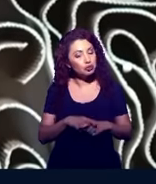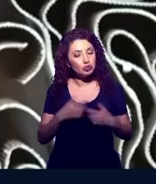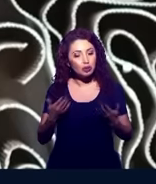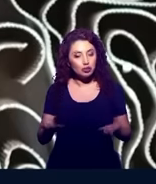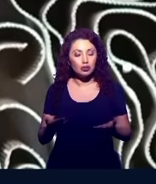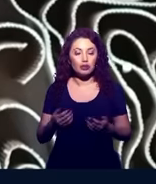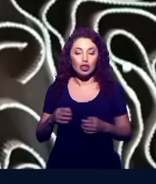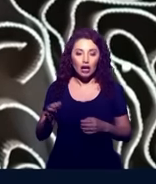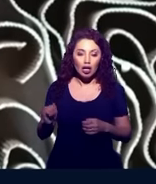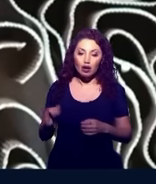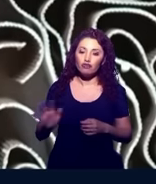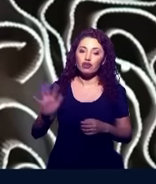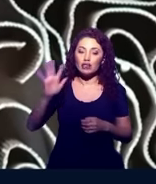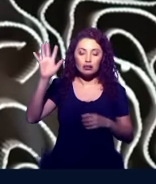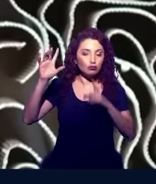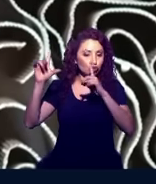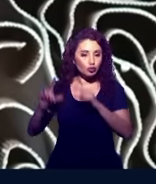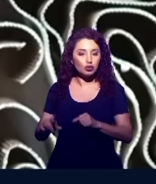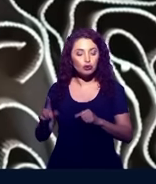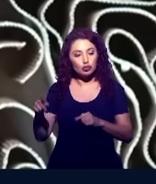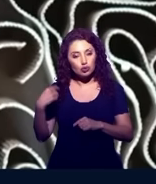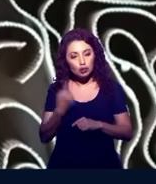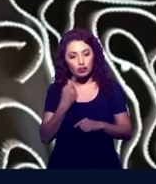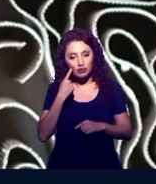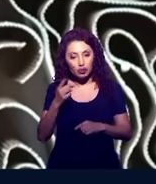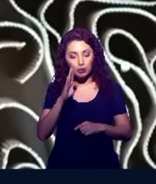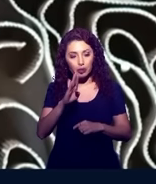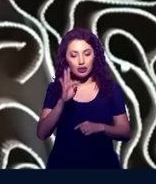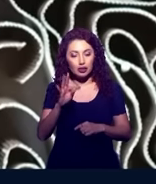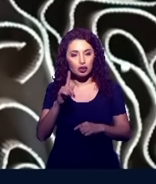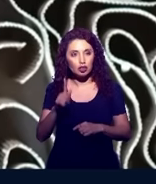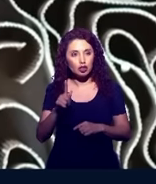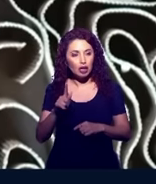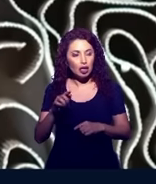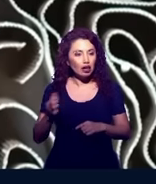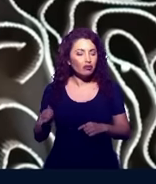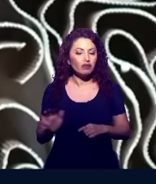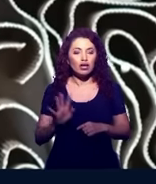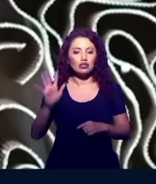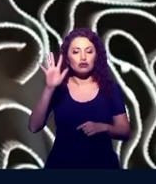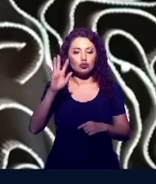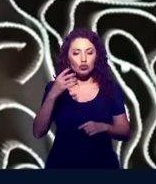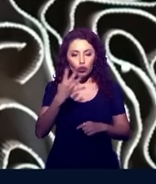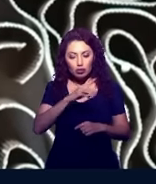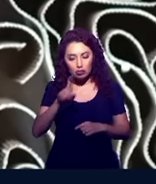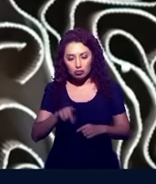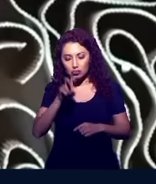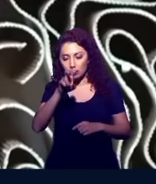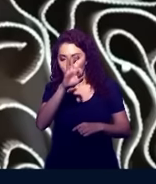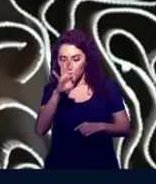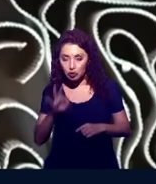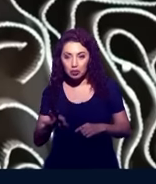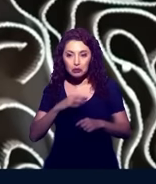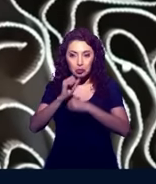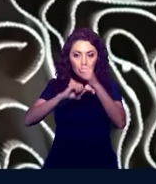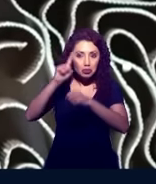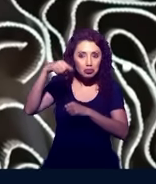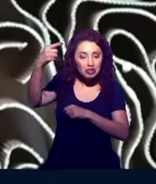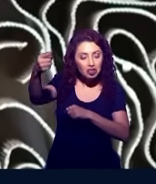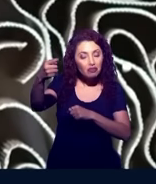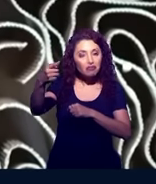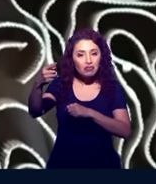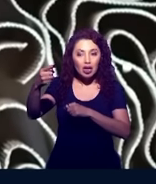inflação recuou muito a gente espera hoje no BTG uma inflação para esse ano de 45% ano que vem o mer mercado espera a inflação em torno de